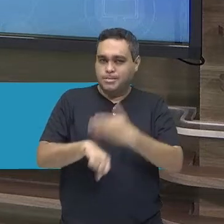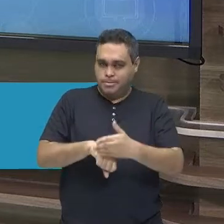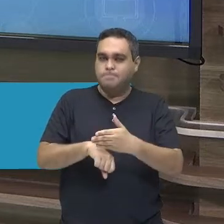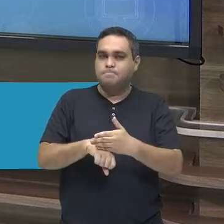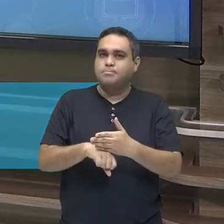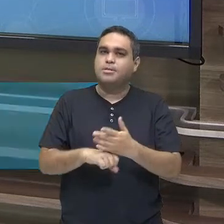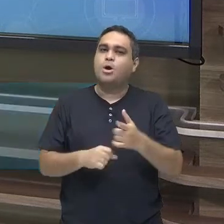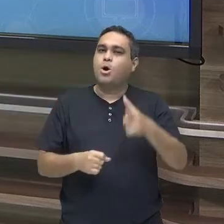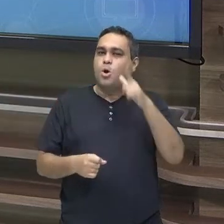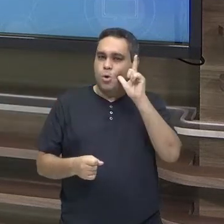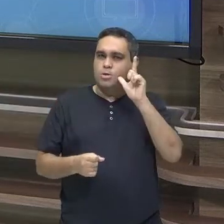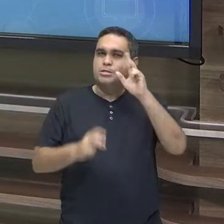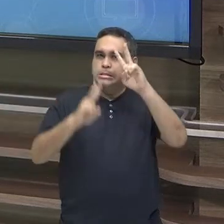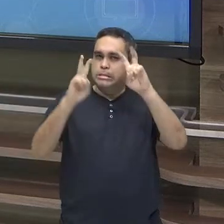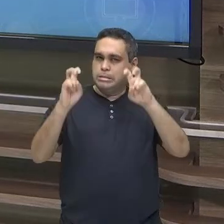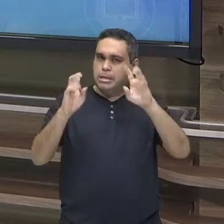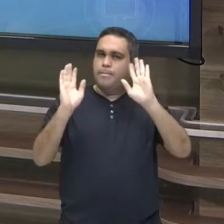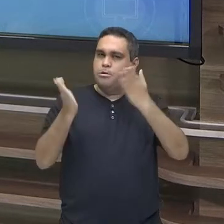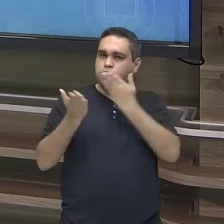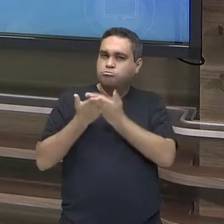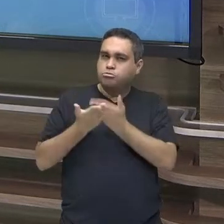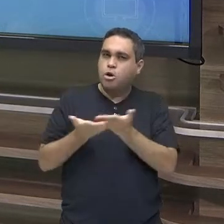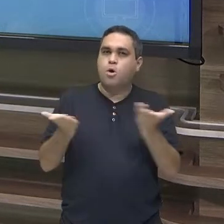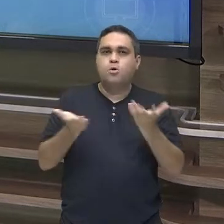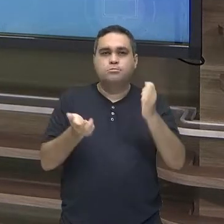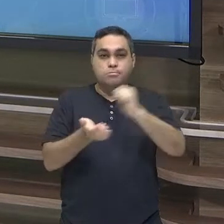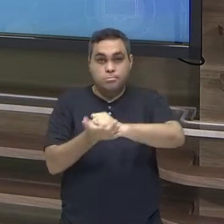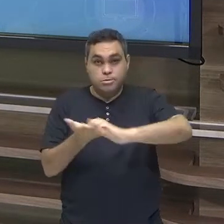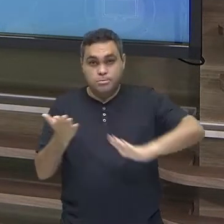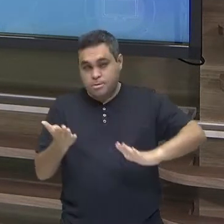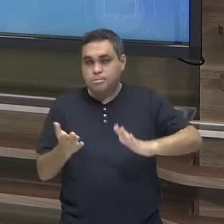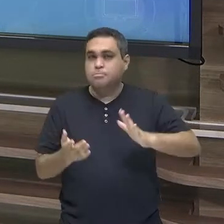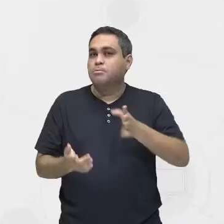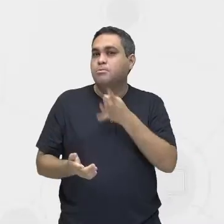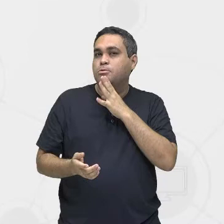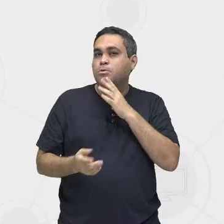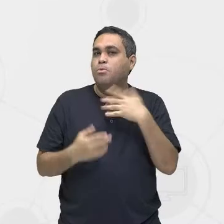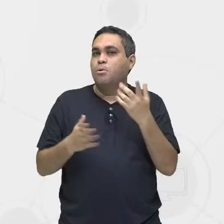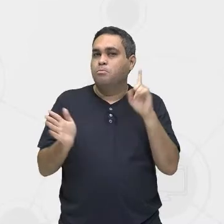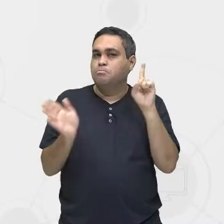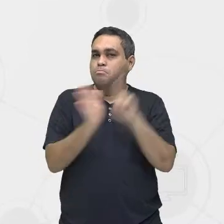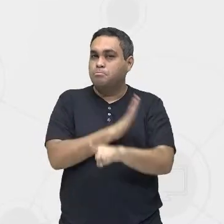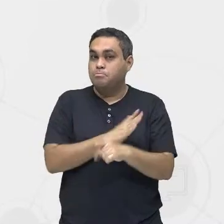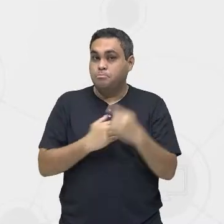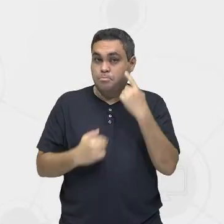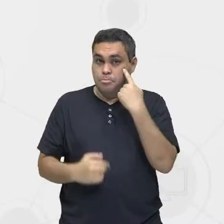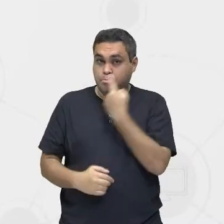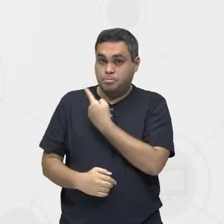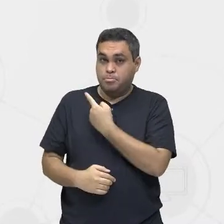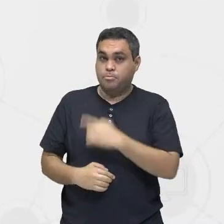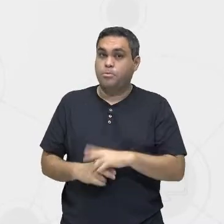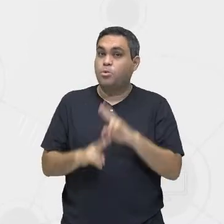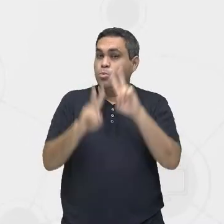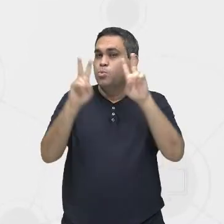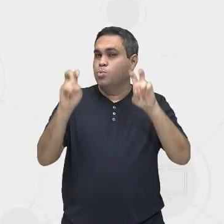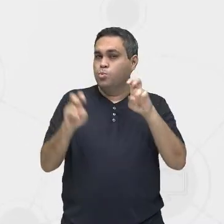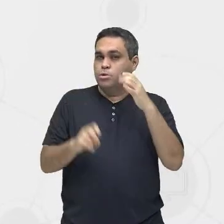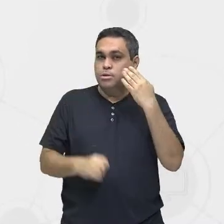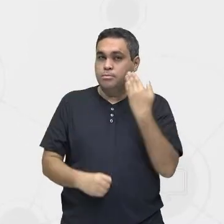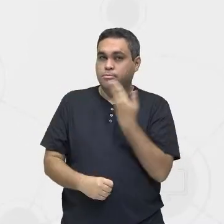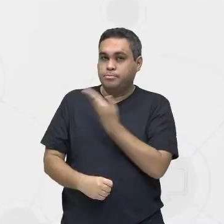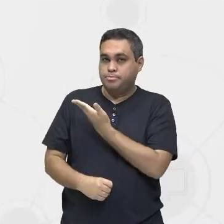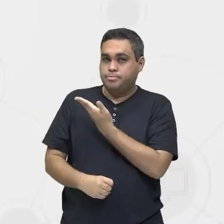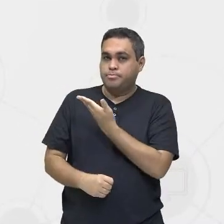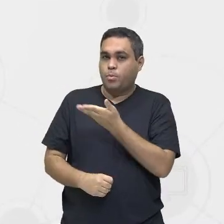exercício. Então, vamos conhecer aí qual é a primeira questão. O assunto que nós estudamos